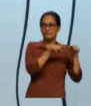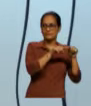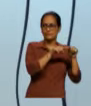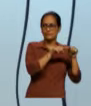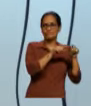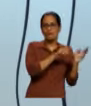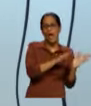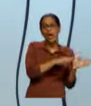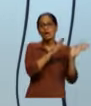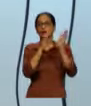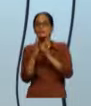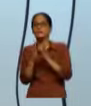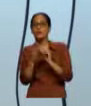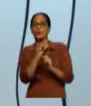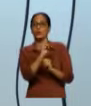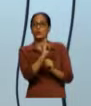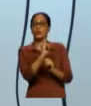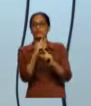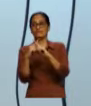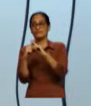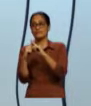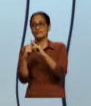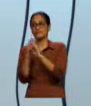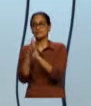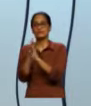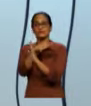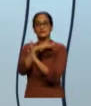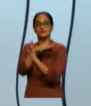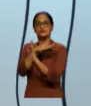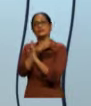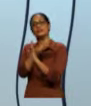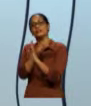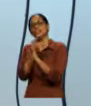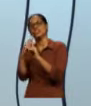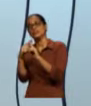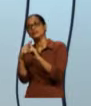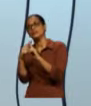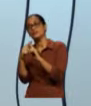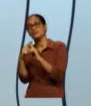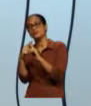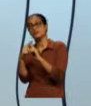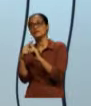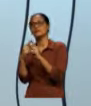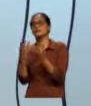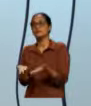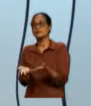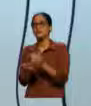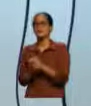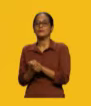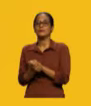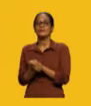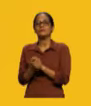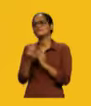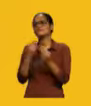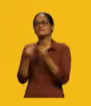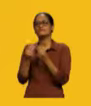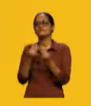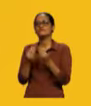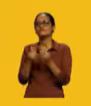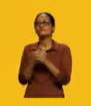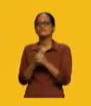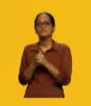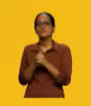do x. O que, que eu estou fazendo? Estou subtraindo. Então, é 10 menos 1, que é